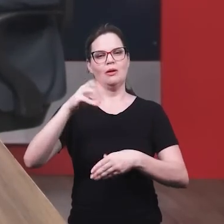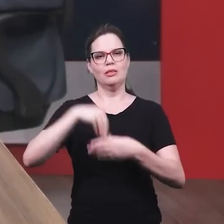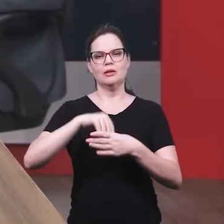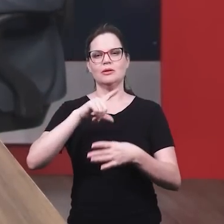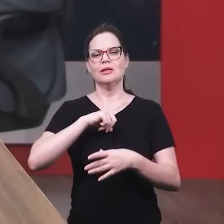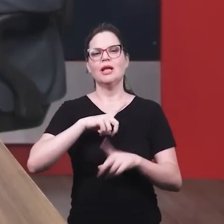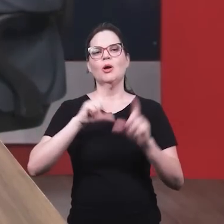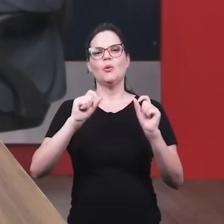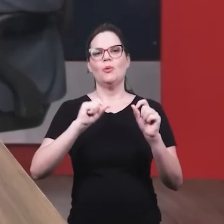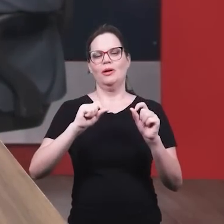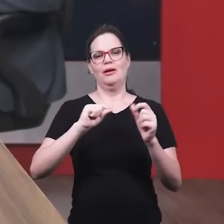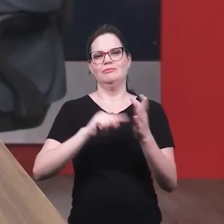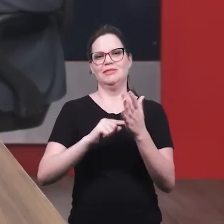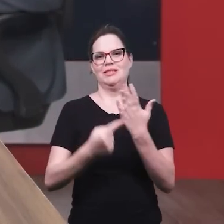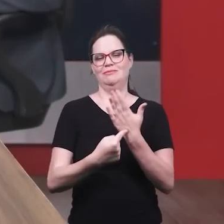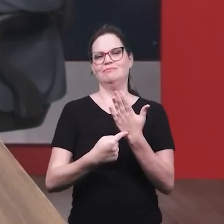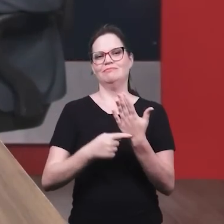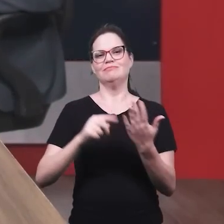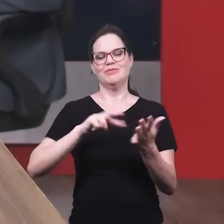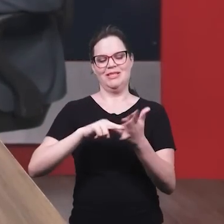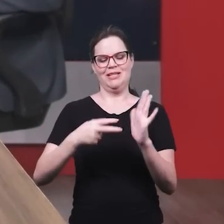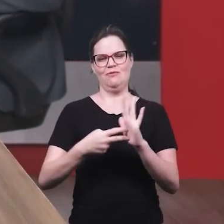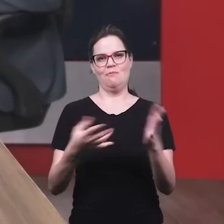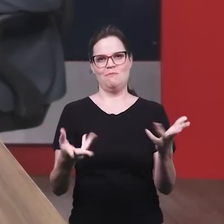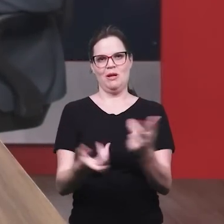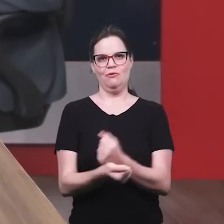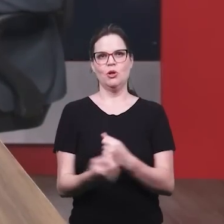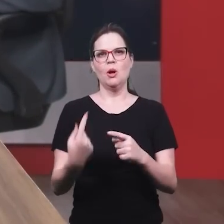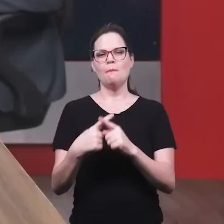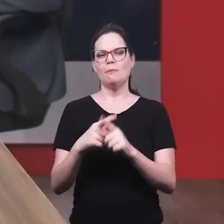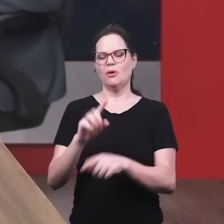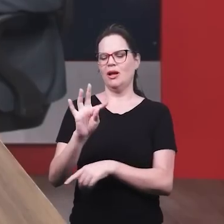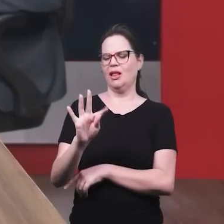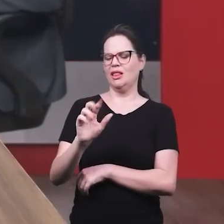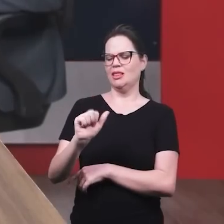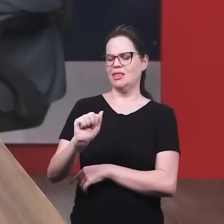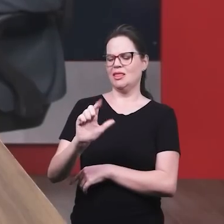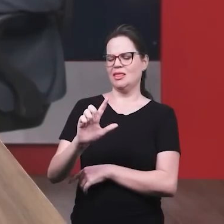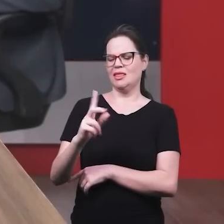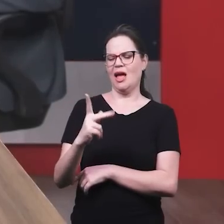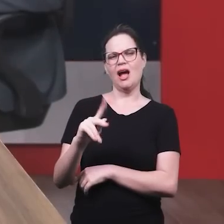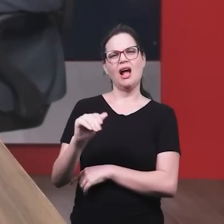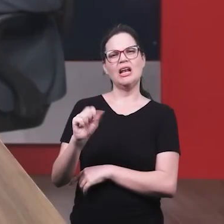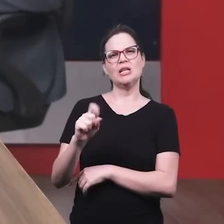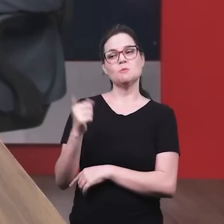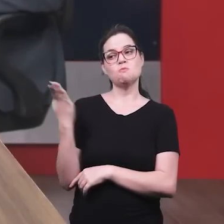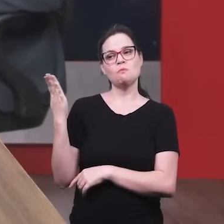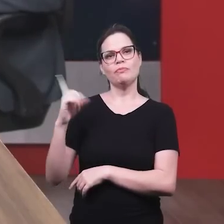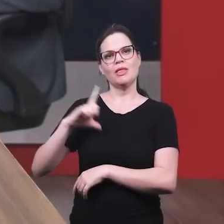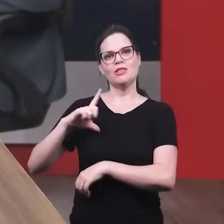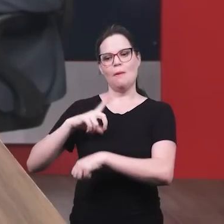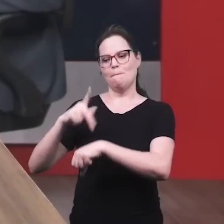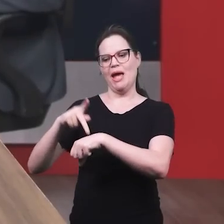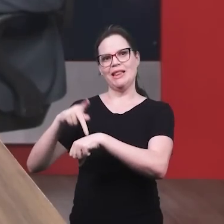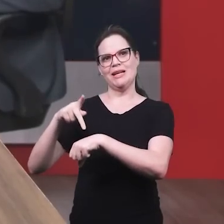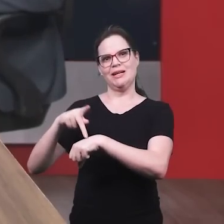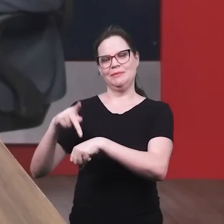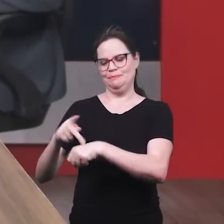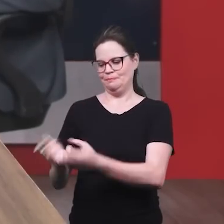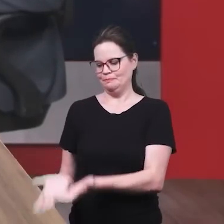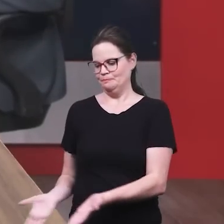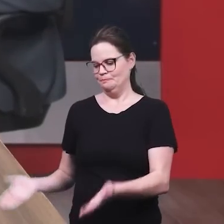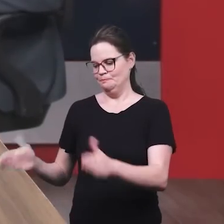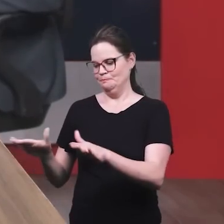exemplo, porque talhas? Eram talhas de pedra e eram talhas vazias. E eram 6. Na Bíblia, o